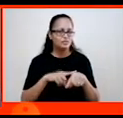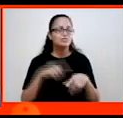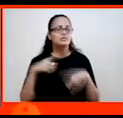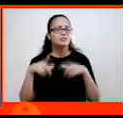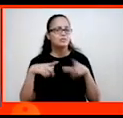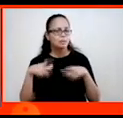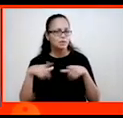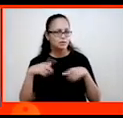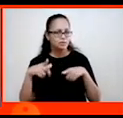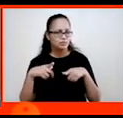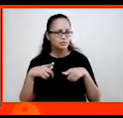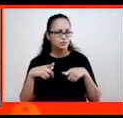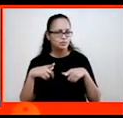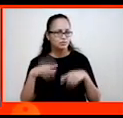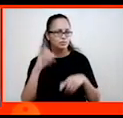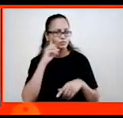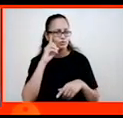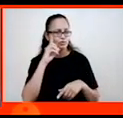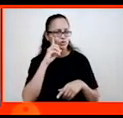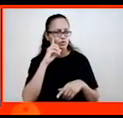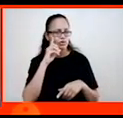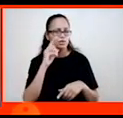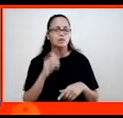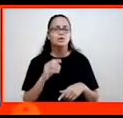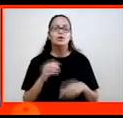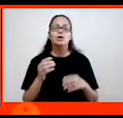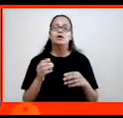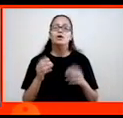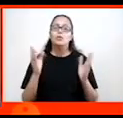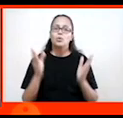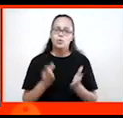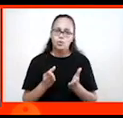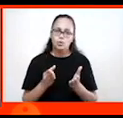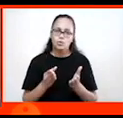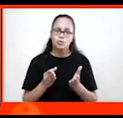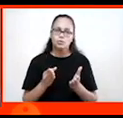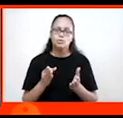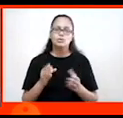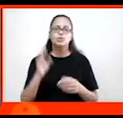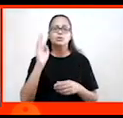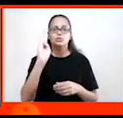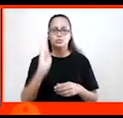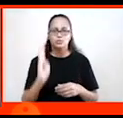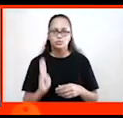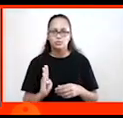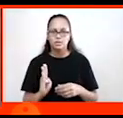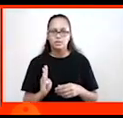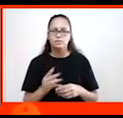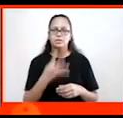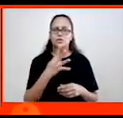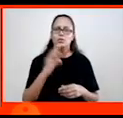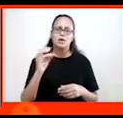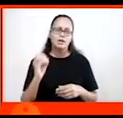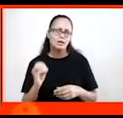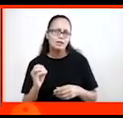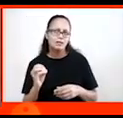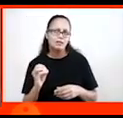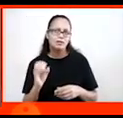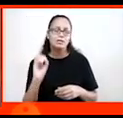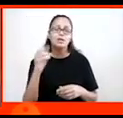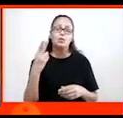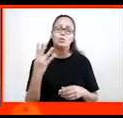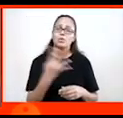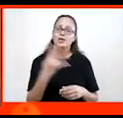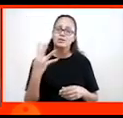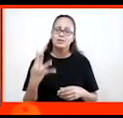horas aí trabalhando. O que hoje no nosso país, a jornada média de trabalho é de 40 a 44 horas semanais no Brasil. Então, na época, aí, nesse período